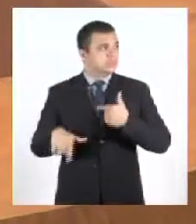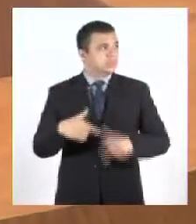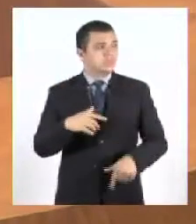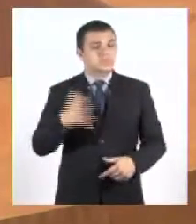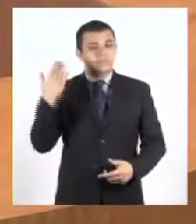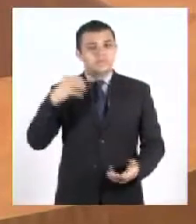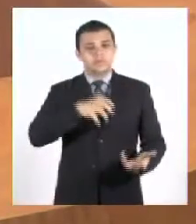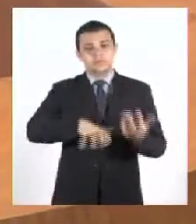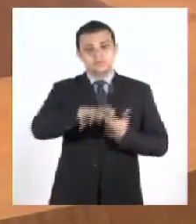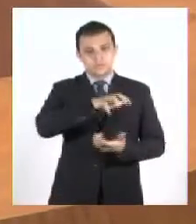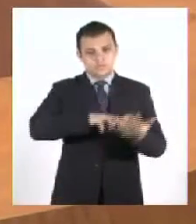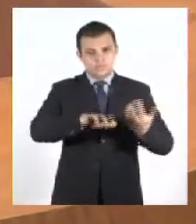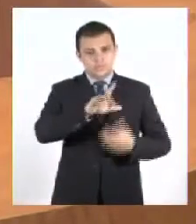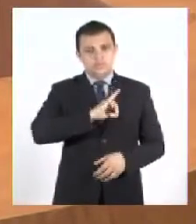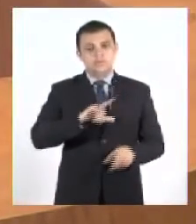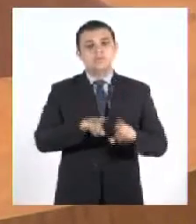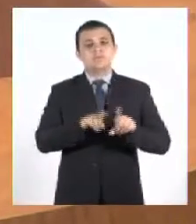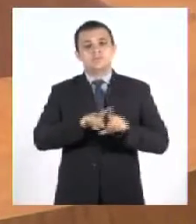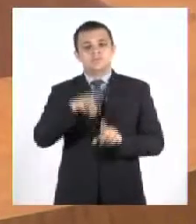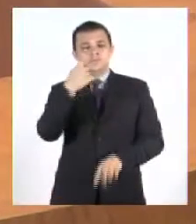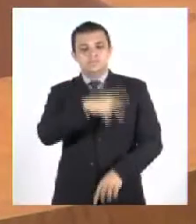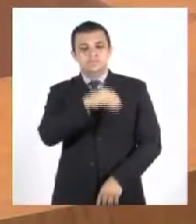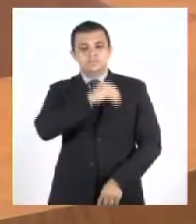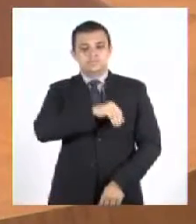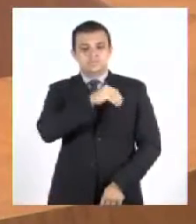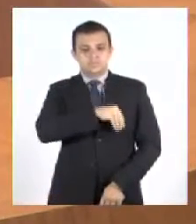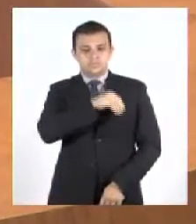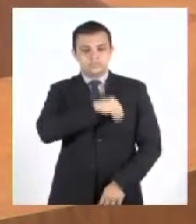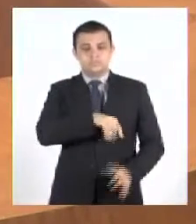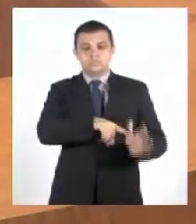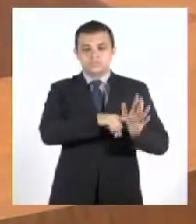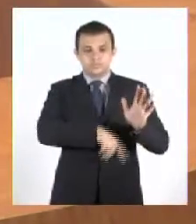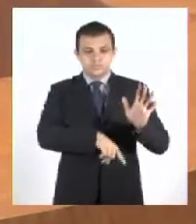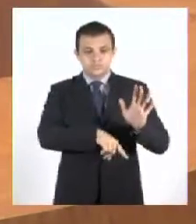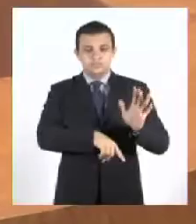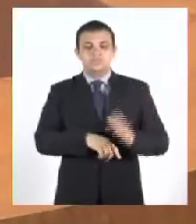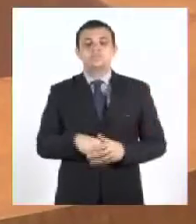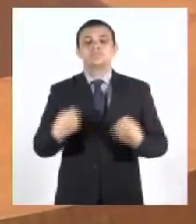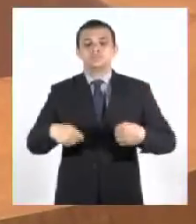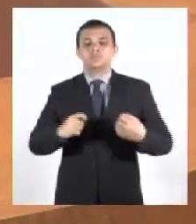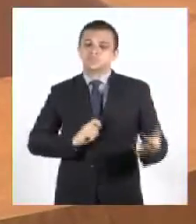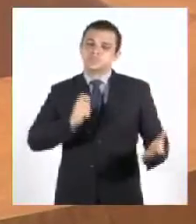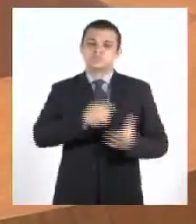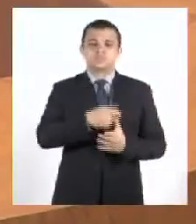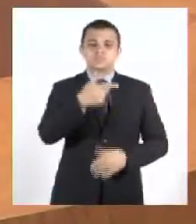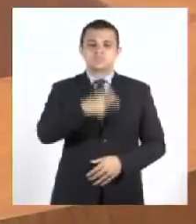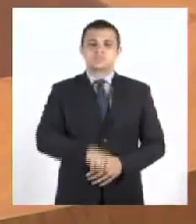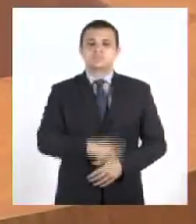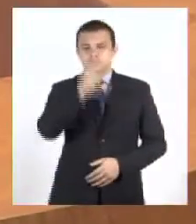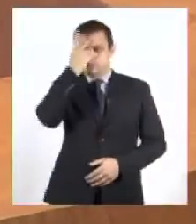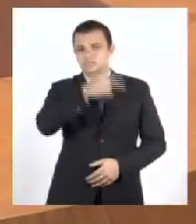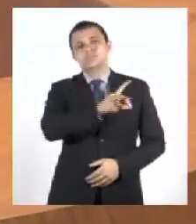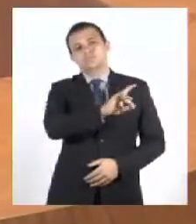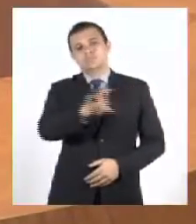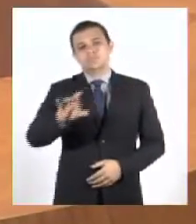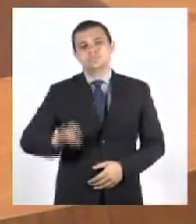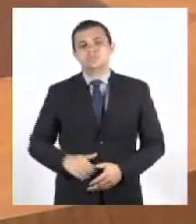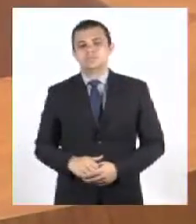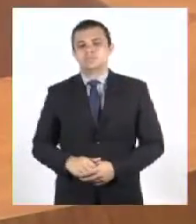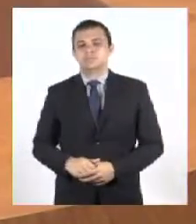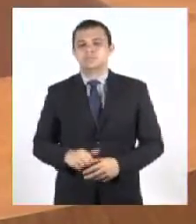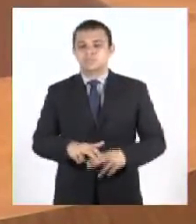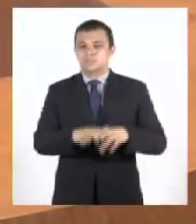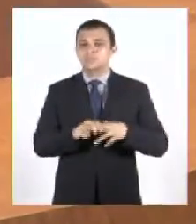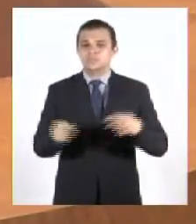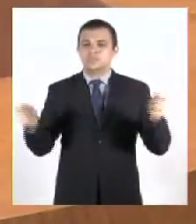greve e que tenham os seus salários descontados ressarcidos aos mesmos, para que